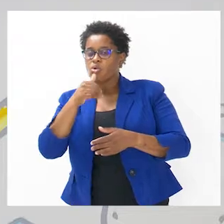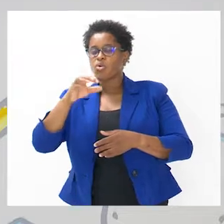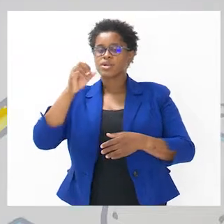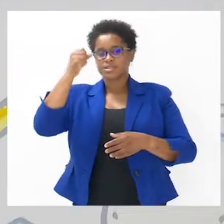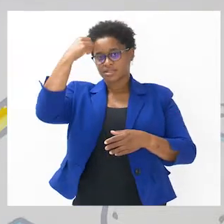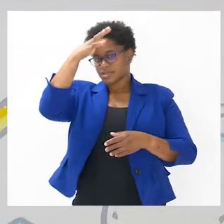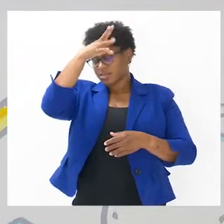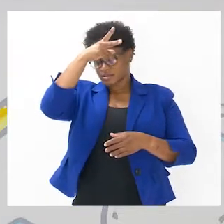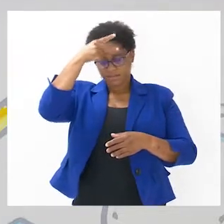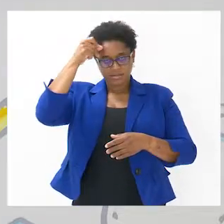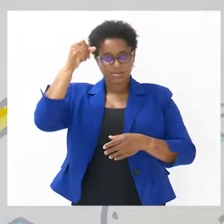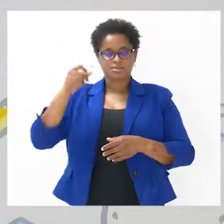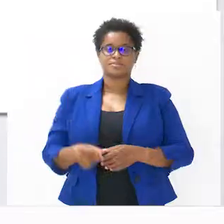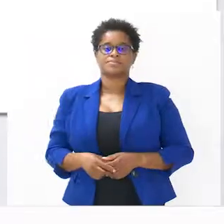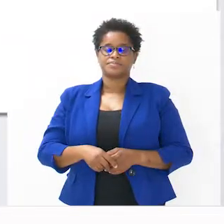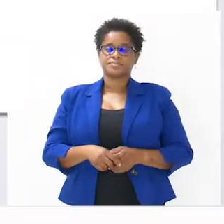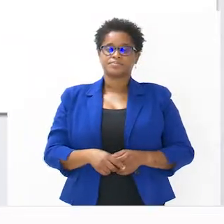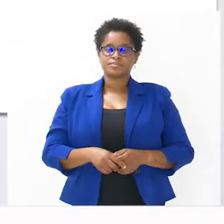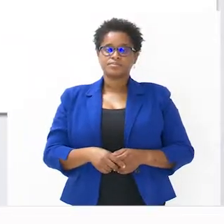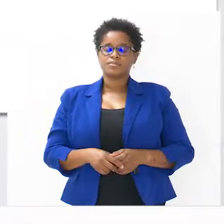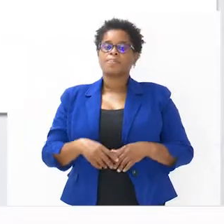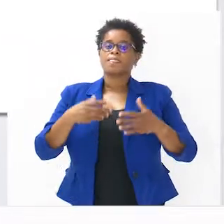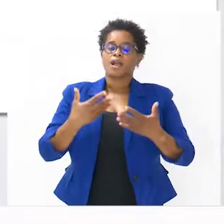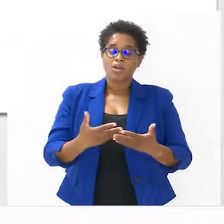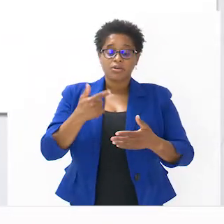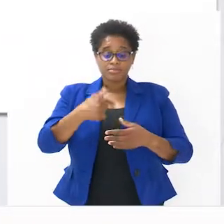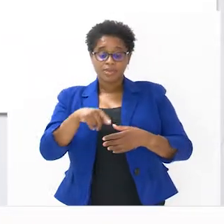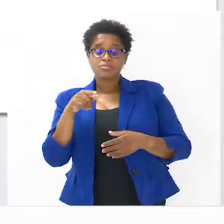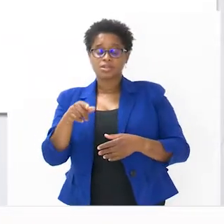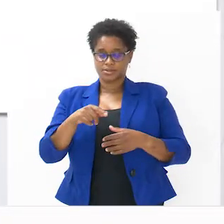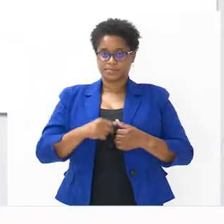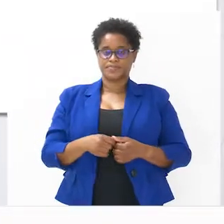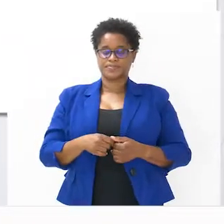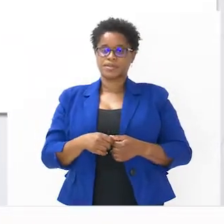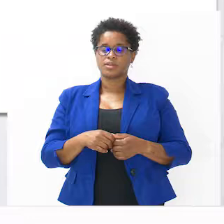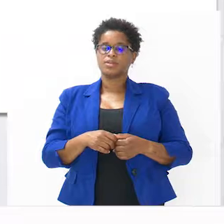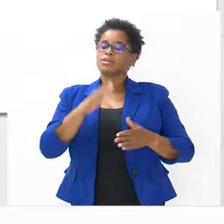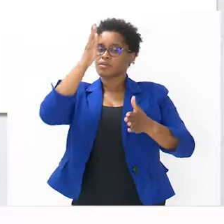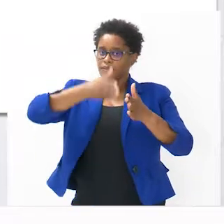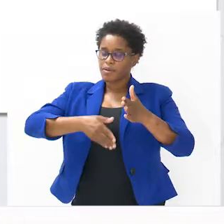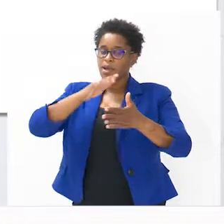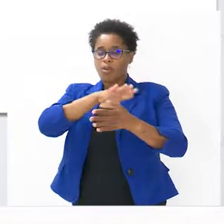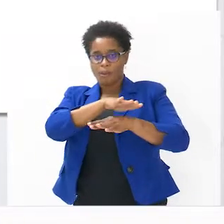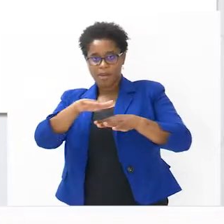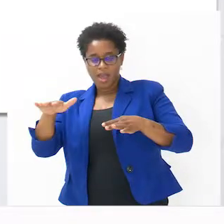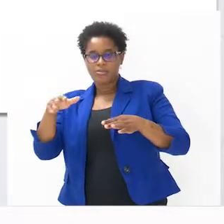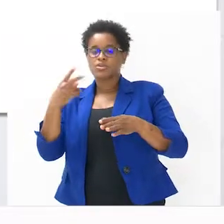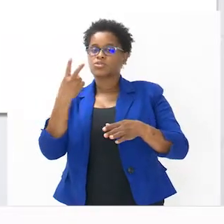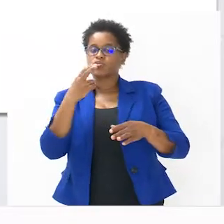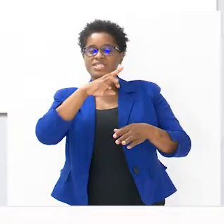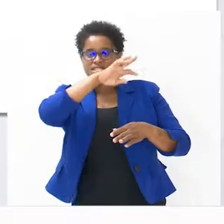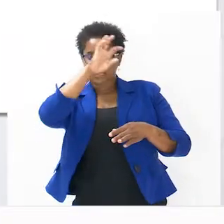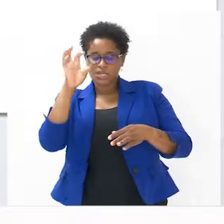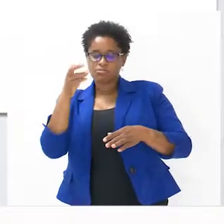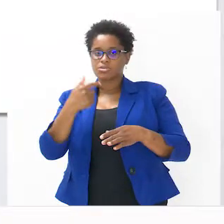de cor cinza. Agora, temos aqui, então, divide o plano em duas